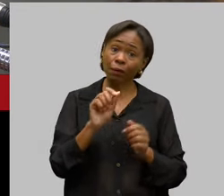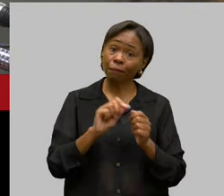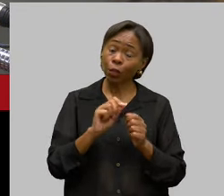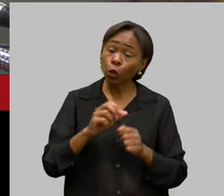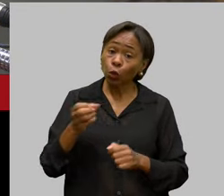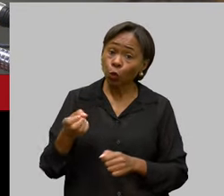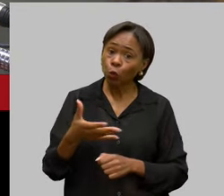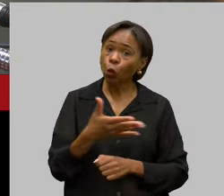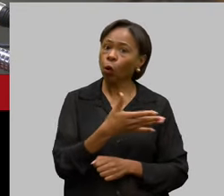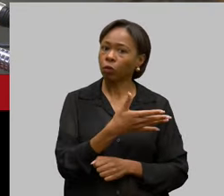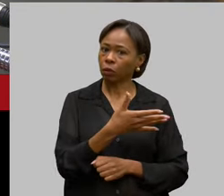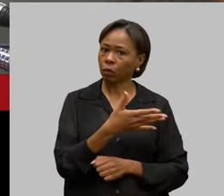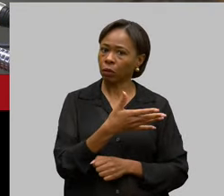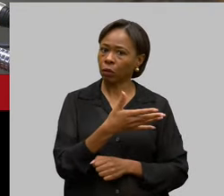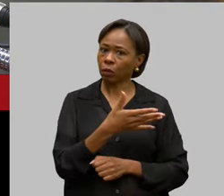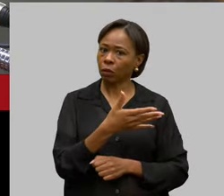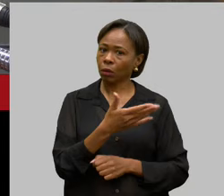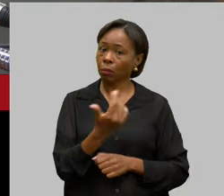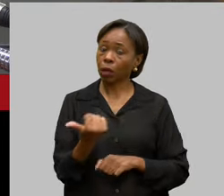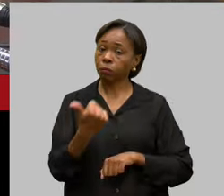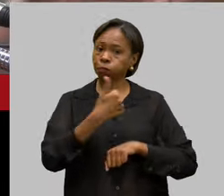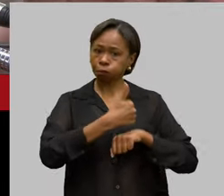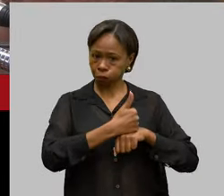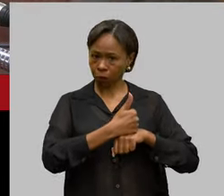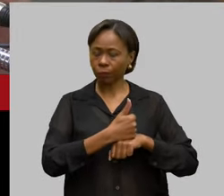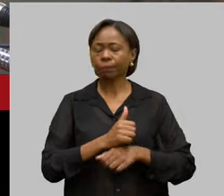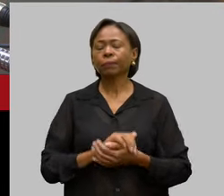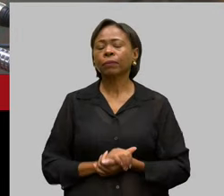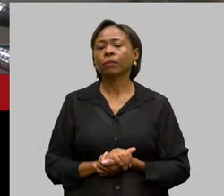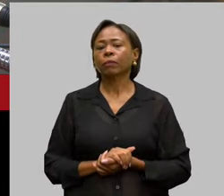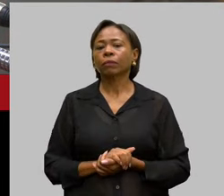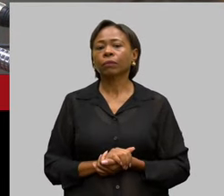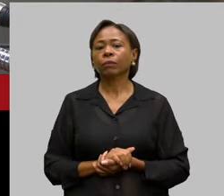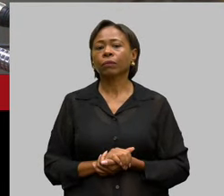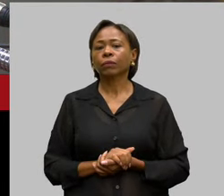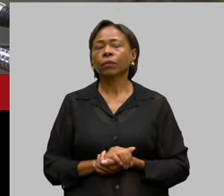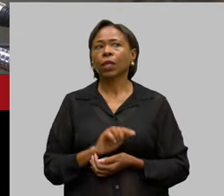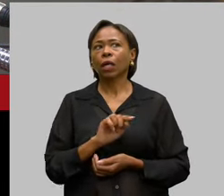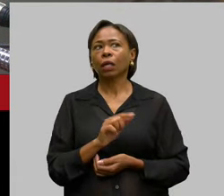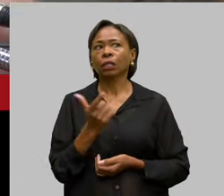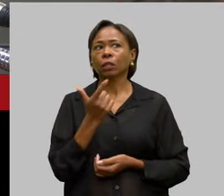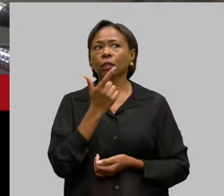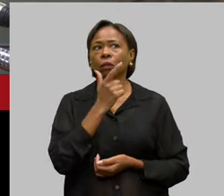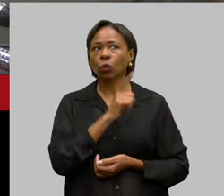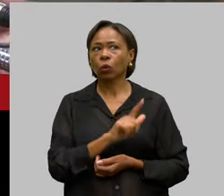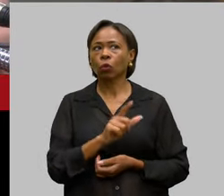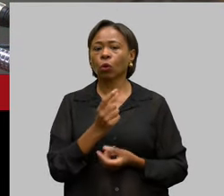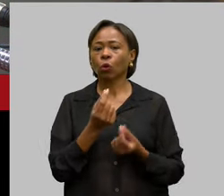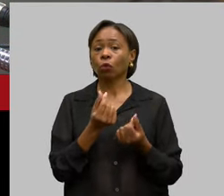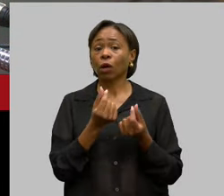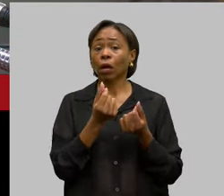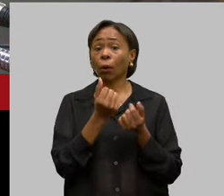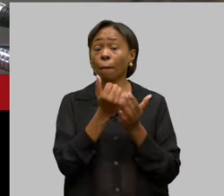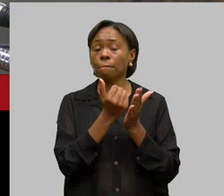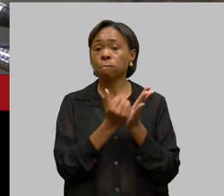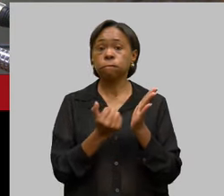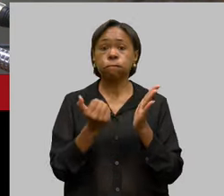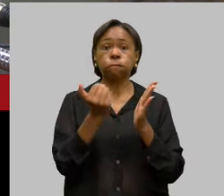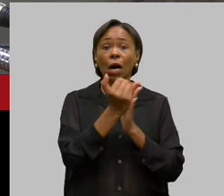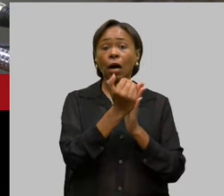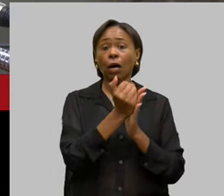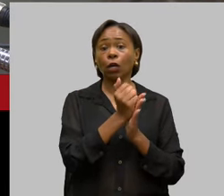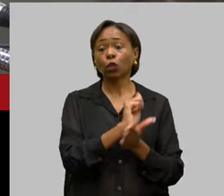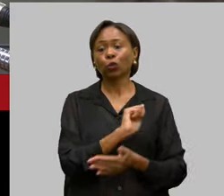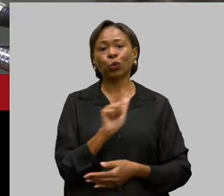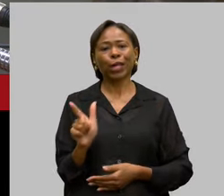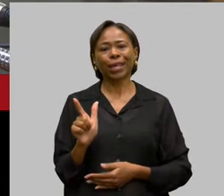a nossa a da câmara ficou com o valor mais elevado do que a que nós tínhamos